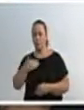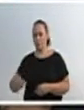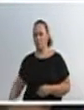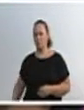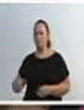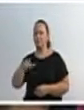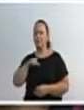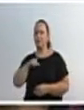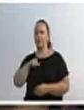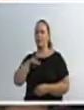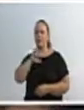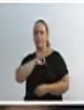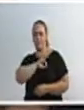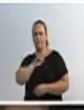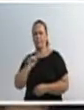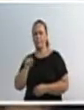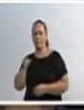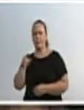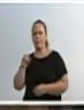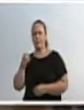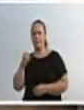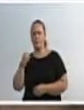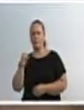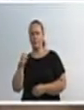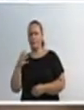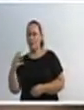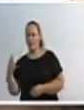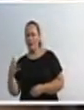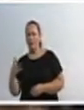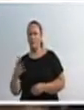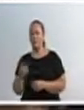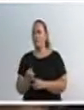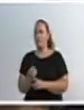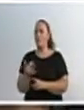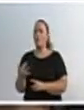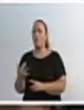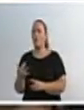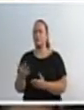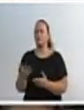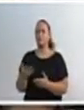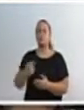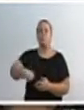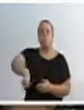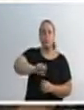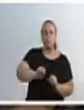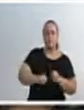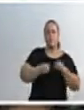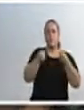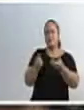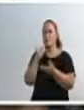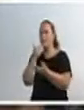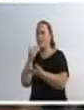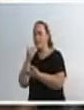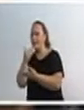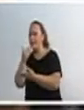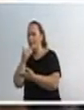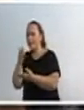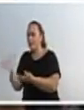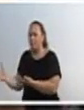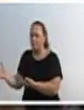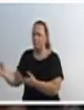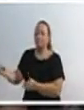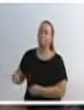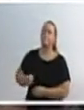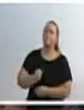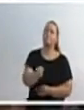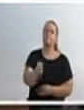policiais, que só vão vir em dezembro, quanto mais força se unir em prol de reivindicar, mais policiais nós vamos ter na